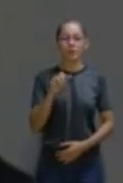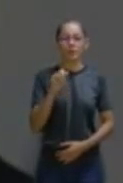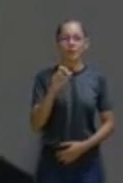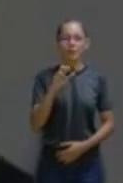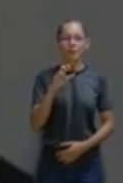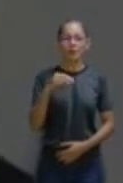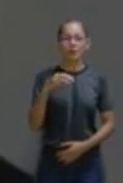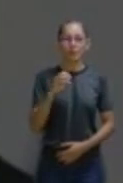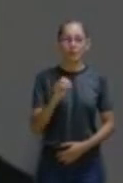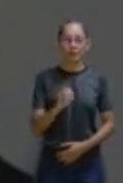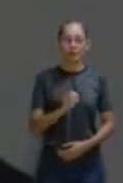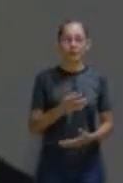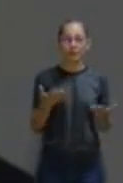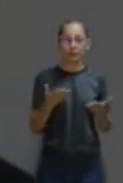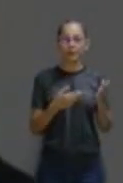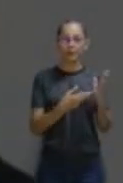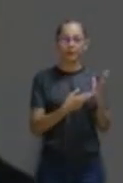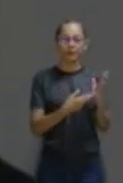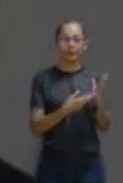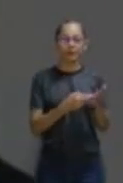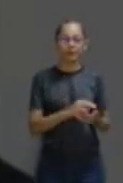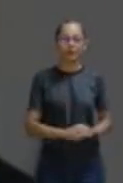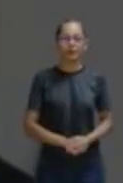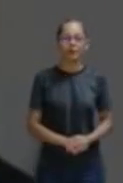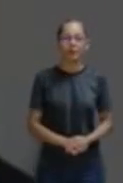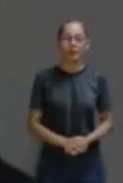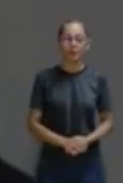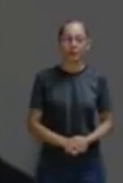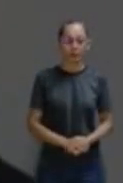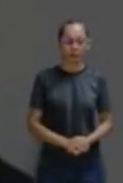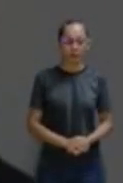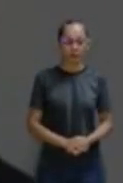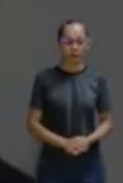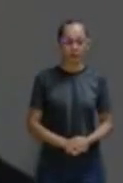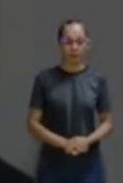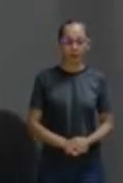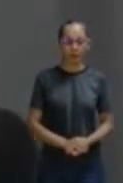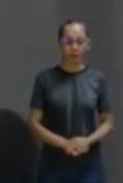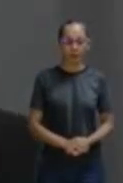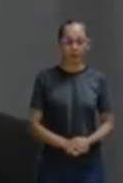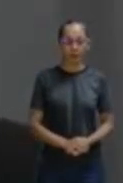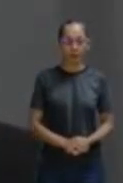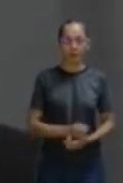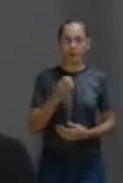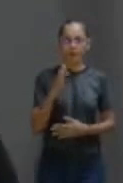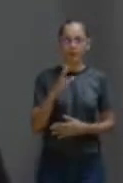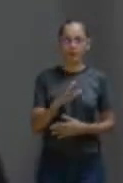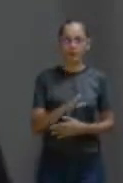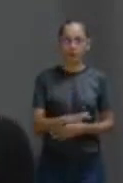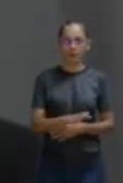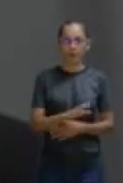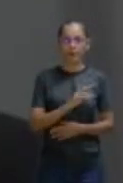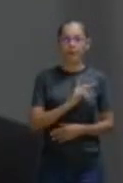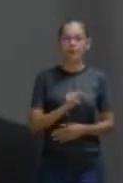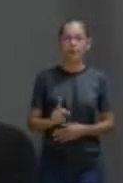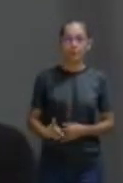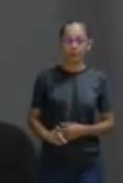060-93-12-05.2024.6.00.0000. Origem Macapá barra P. Relator juiz Carlos Ramos. Requerente Podemos.